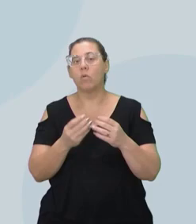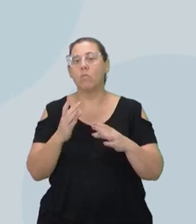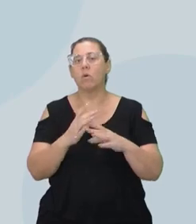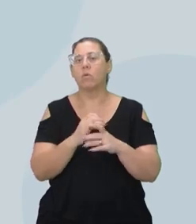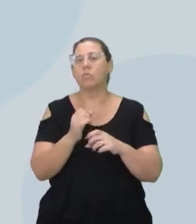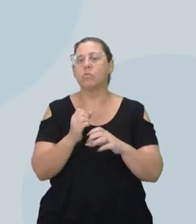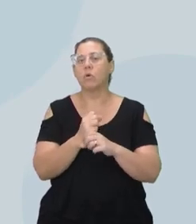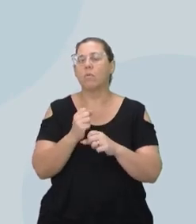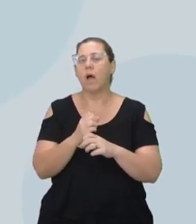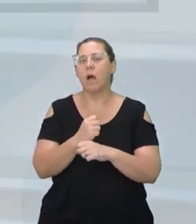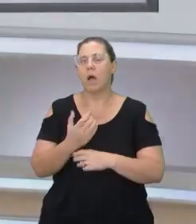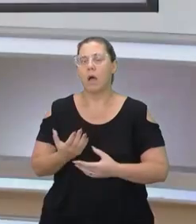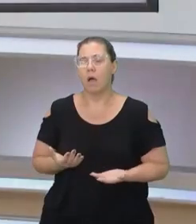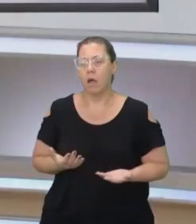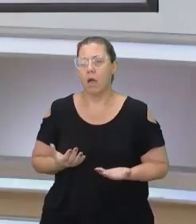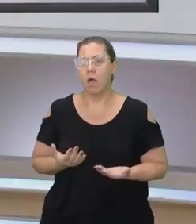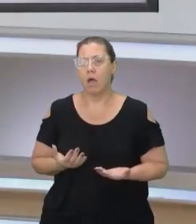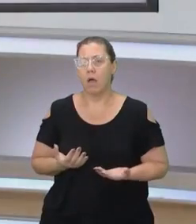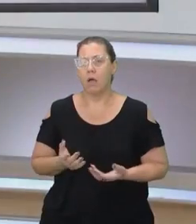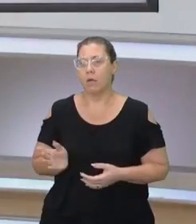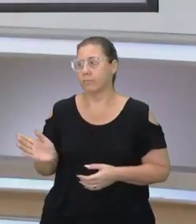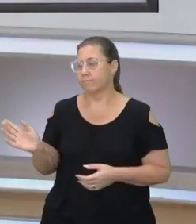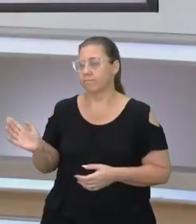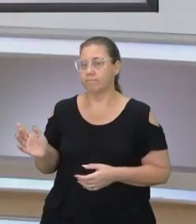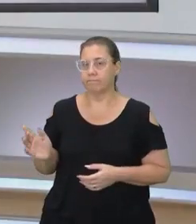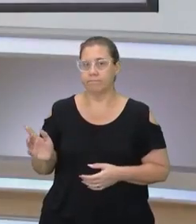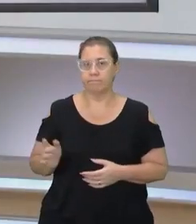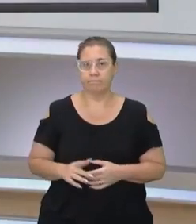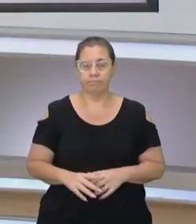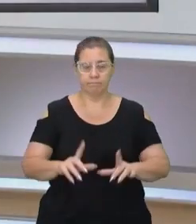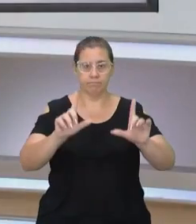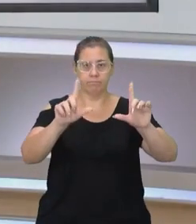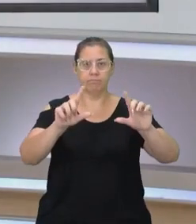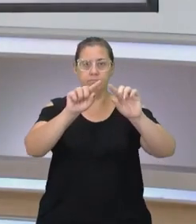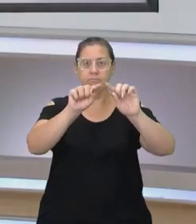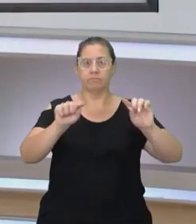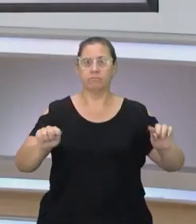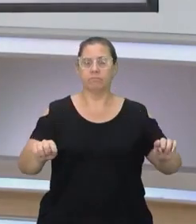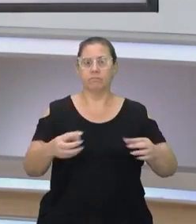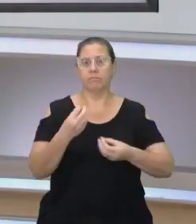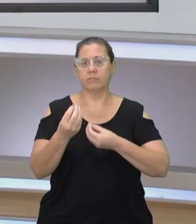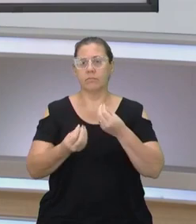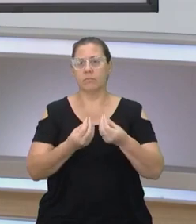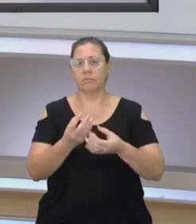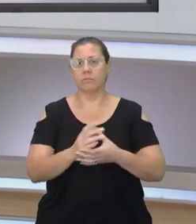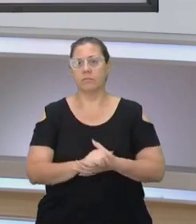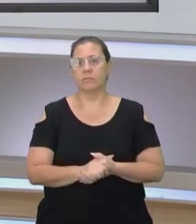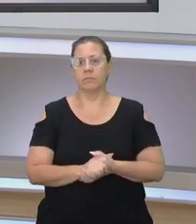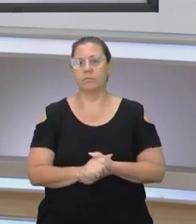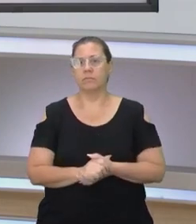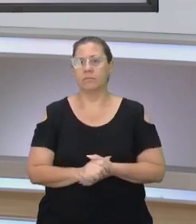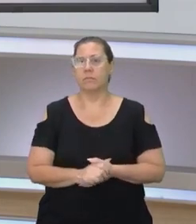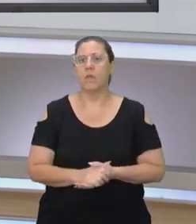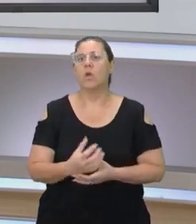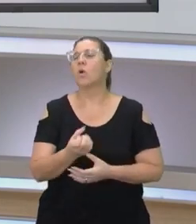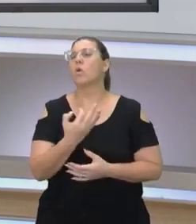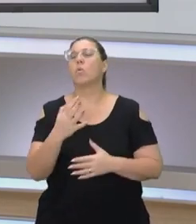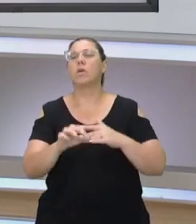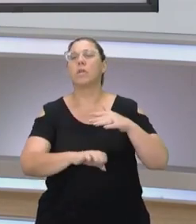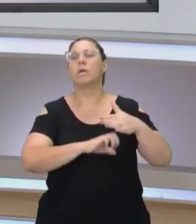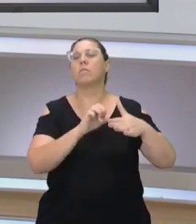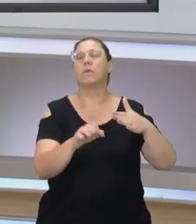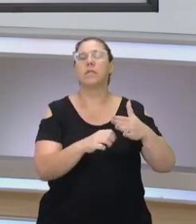calcular esse contrato aí? Como que a gente deve calcular aí para saber quanto a empresa